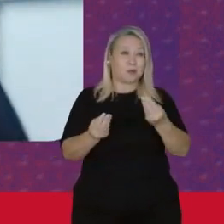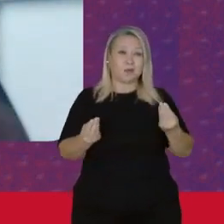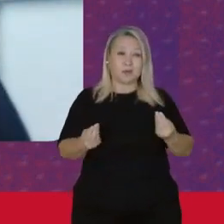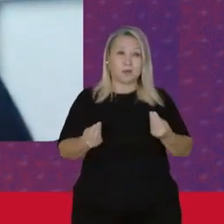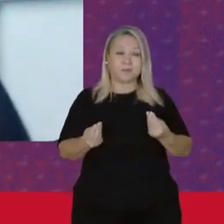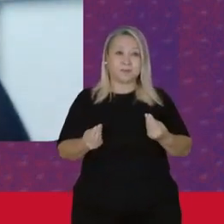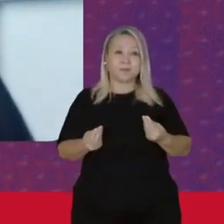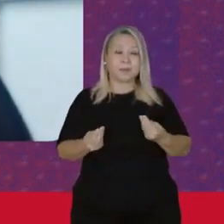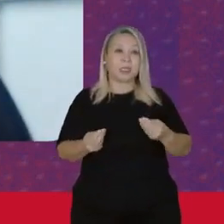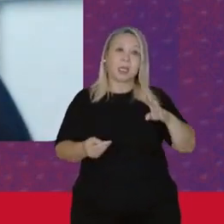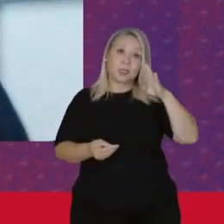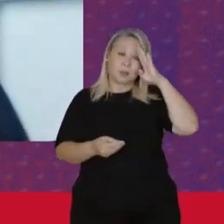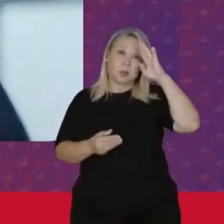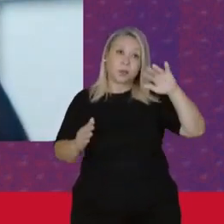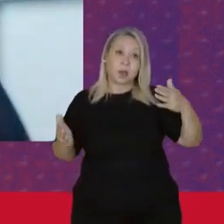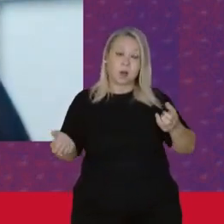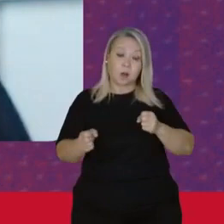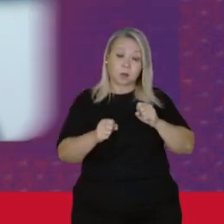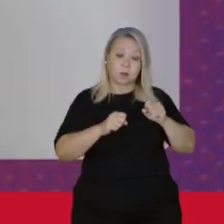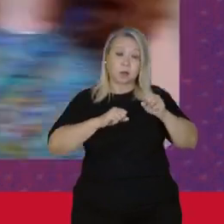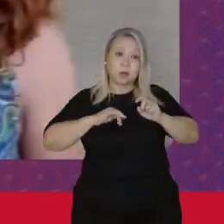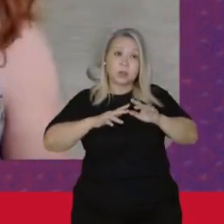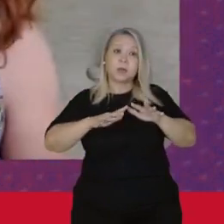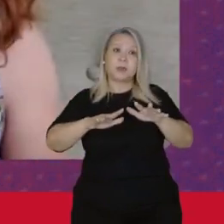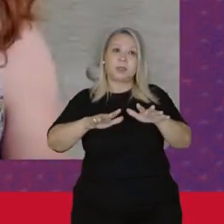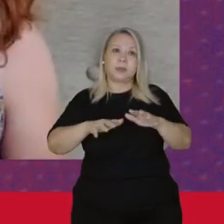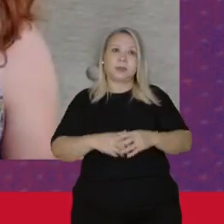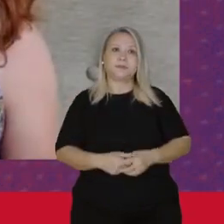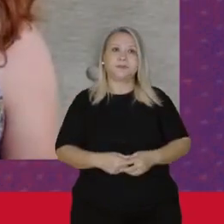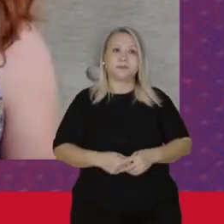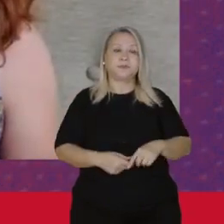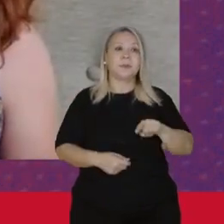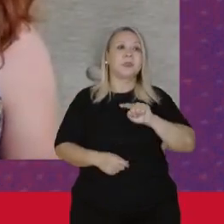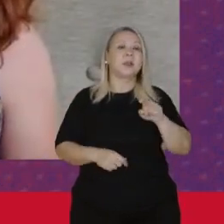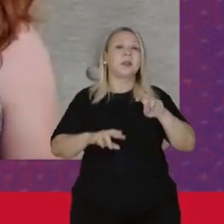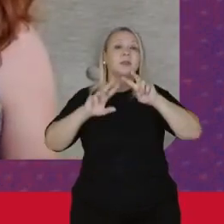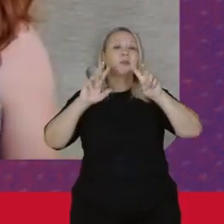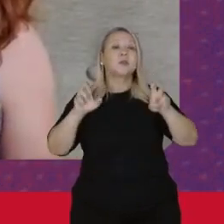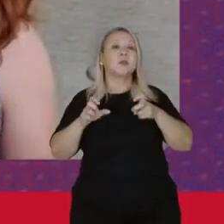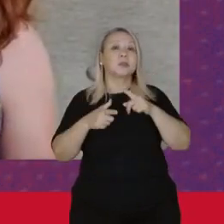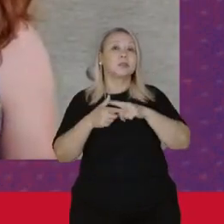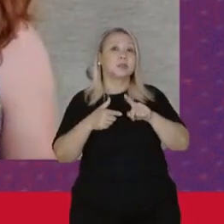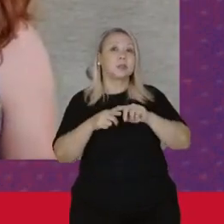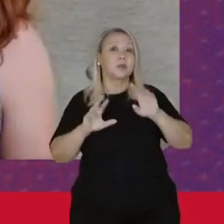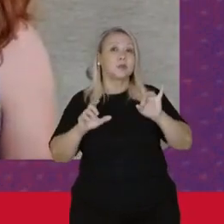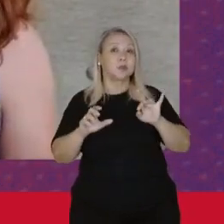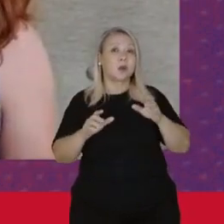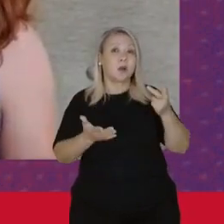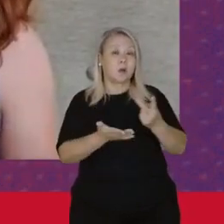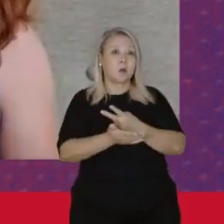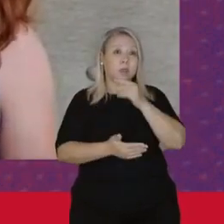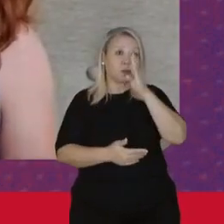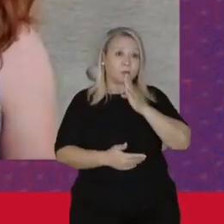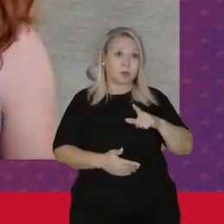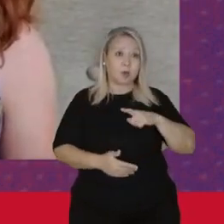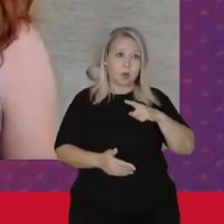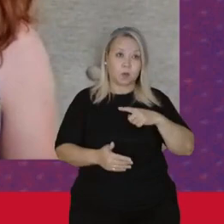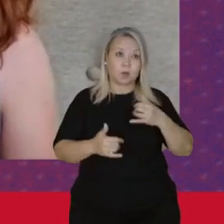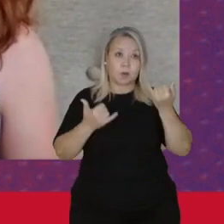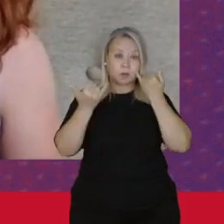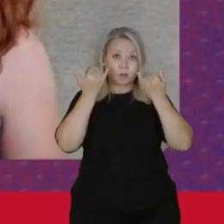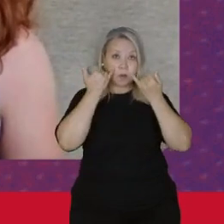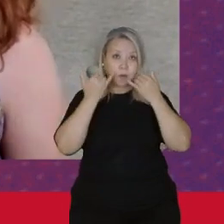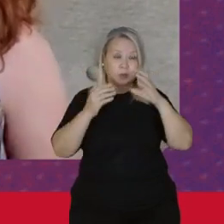inclusive, agora mesmo, durante a pandemia, né? E isso não é uma questão que acontece só no Brasil. A gente tem dados da ONU, né,